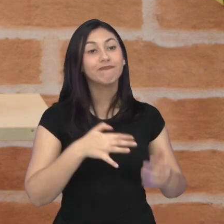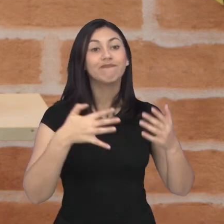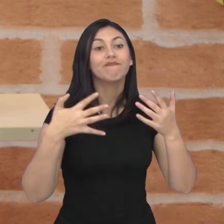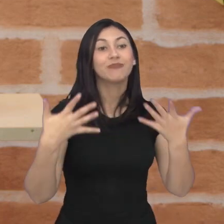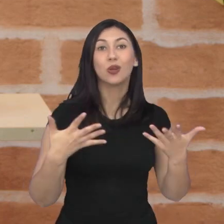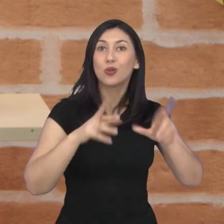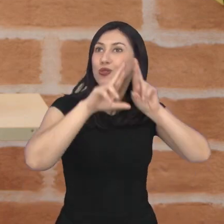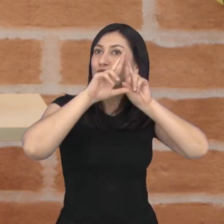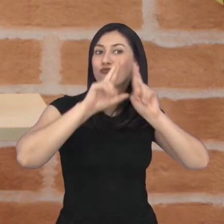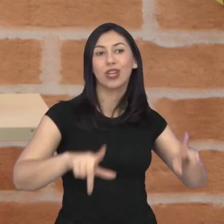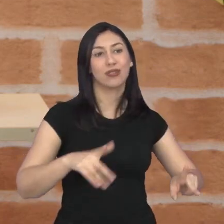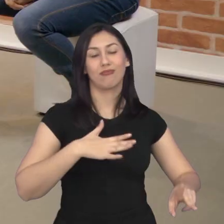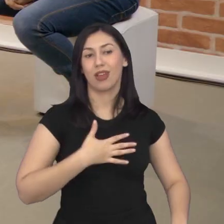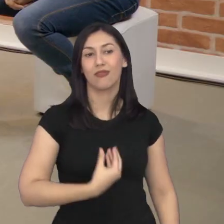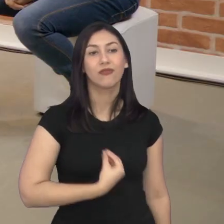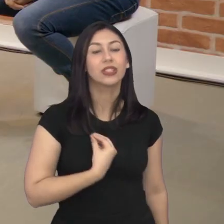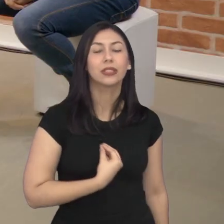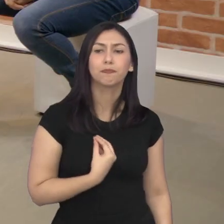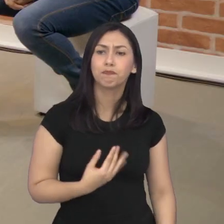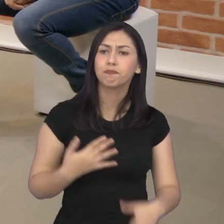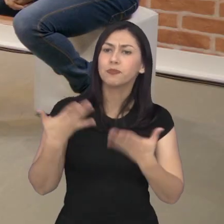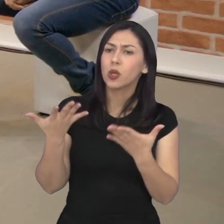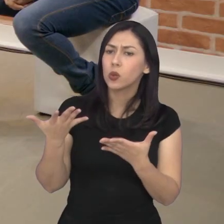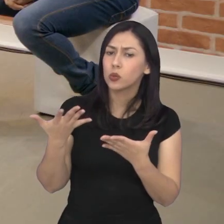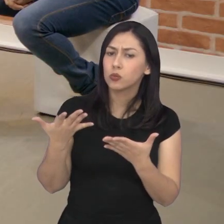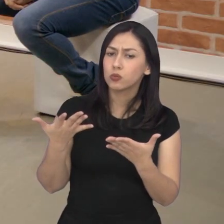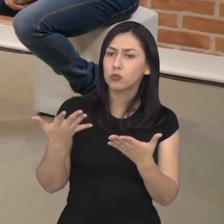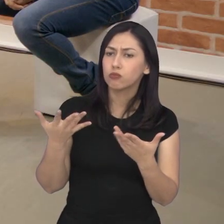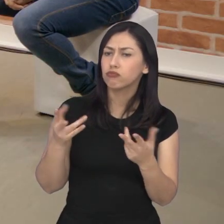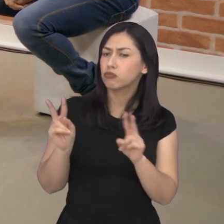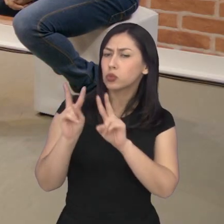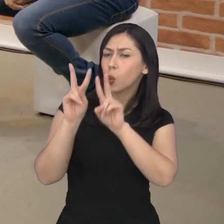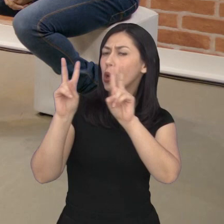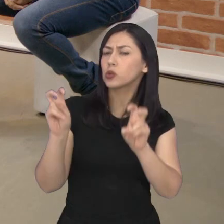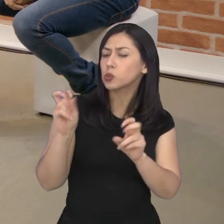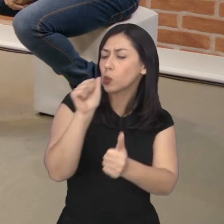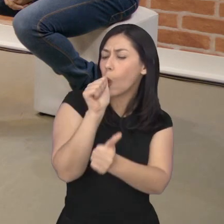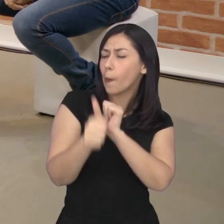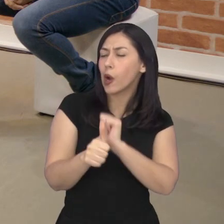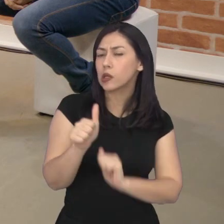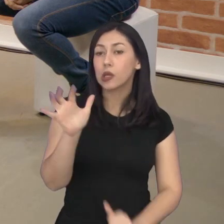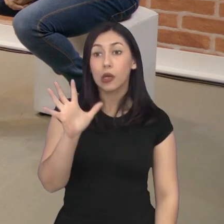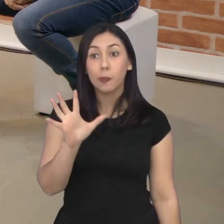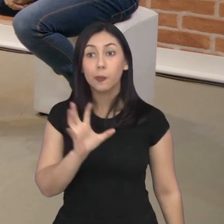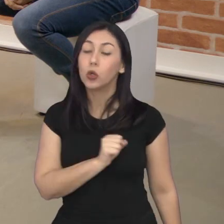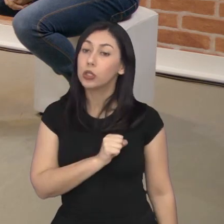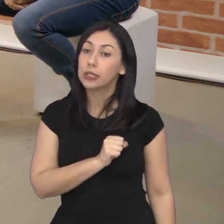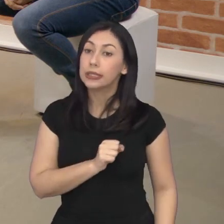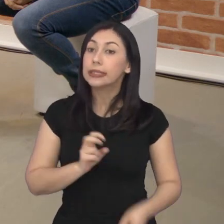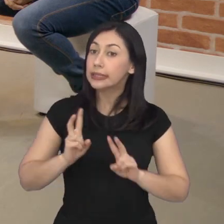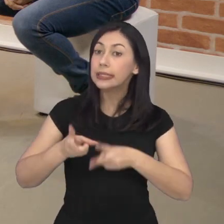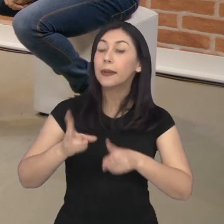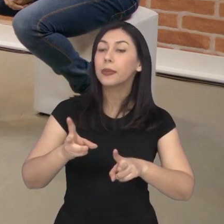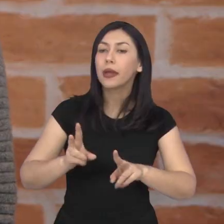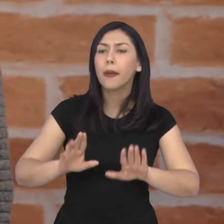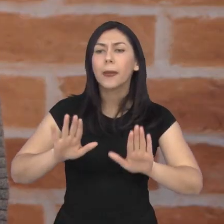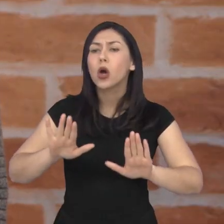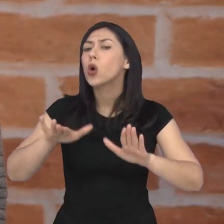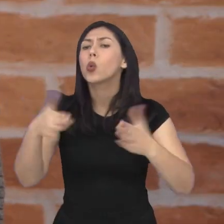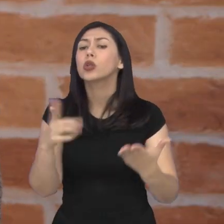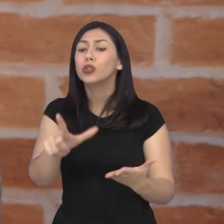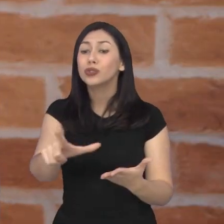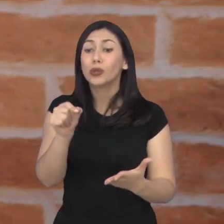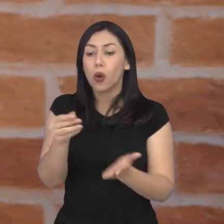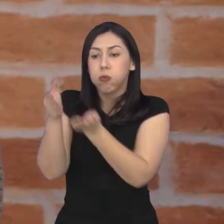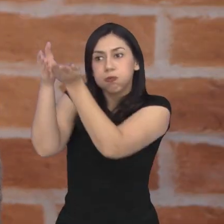fez total diferença na minha vida. Dentro disso, né, essa paixão pelo esporte de forma geral sempre existiu. Mas daí quando que o